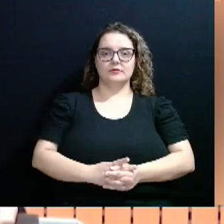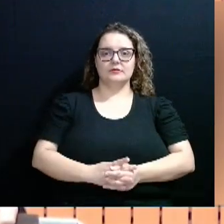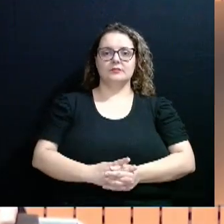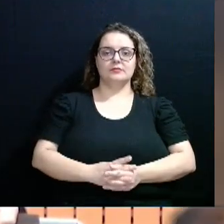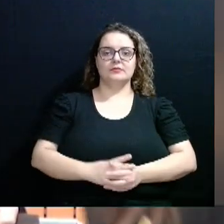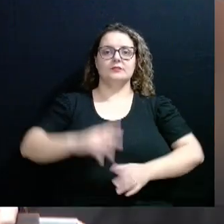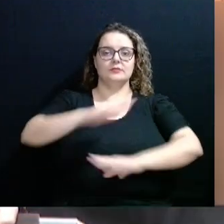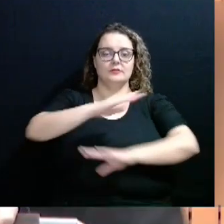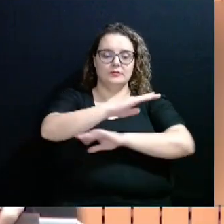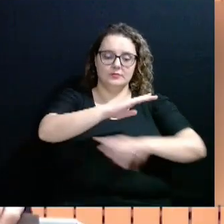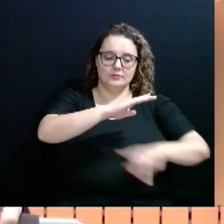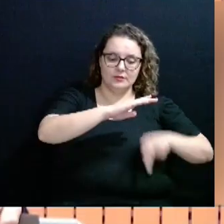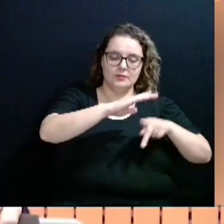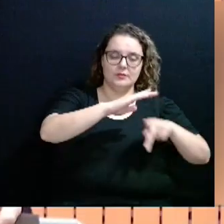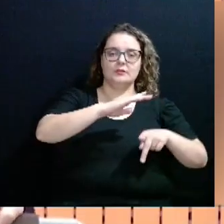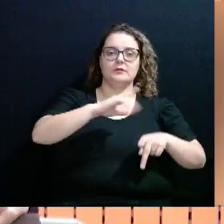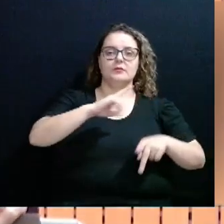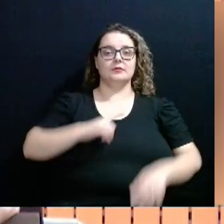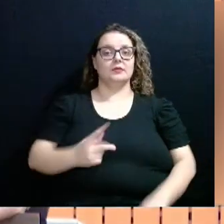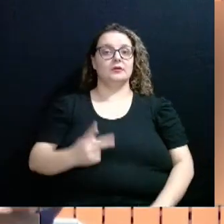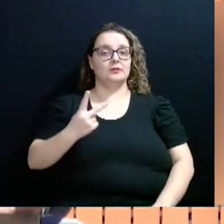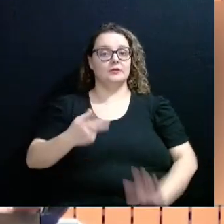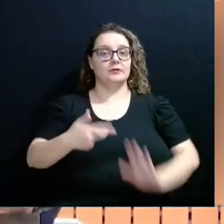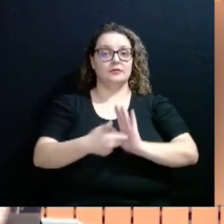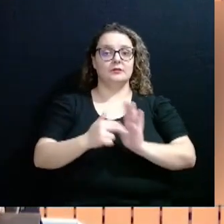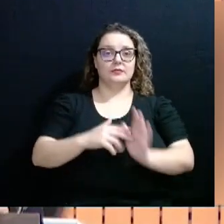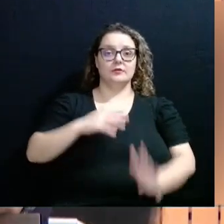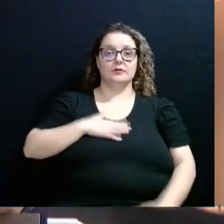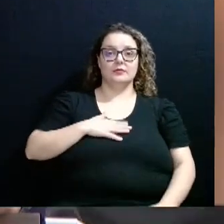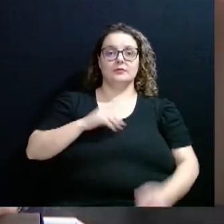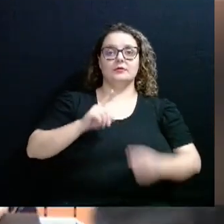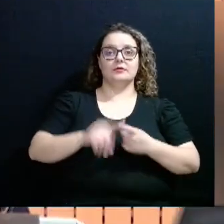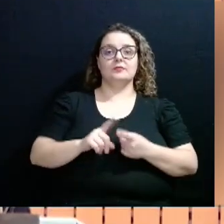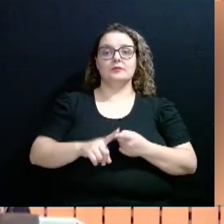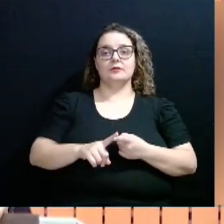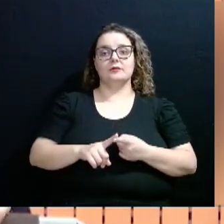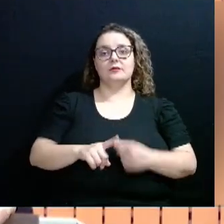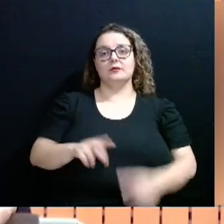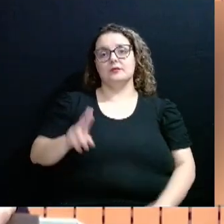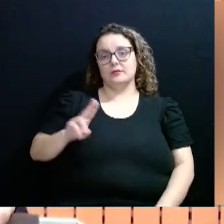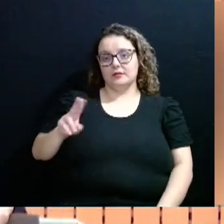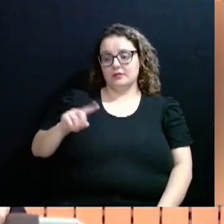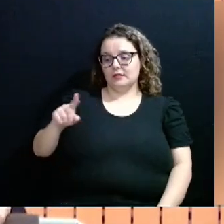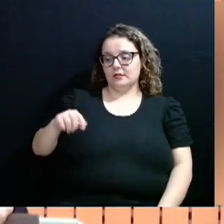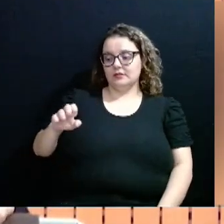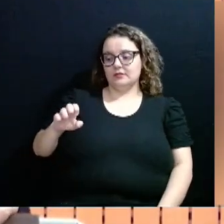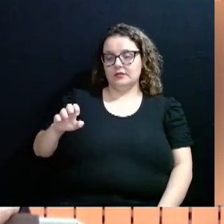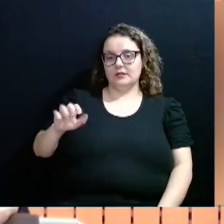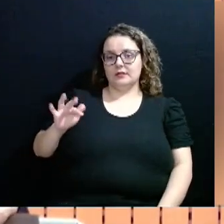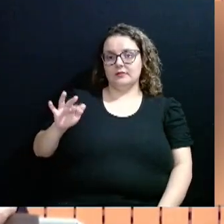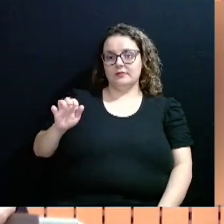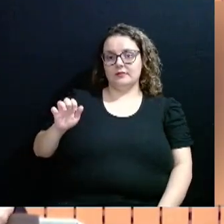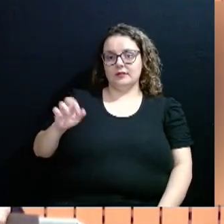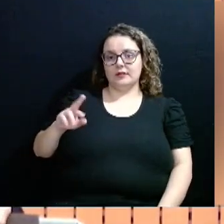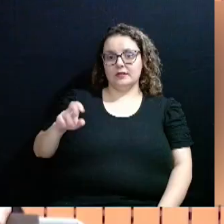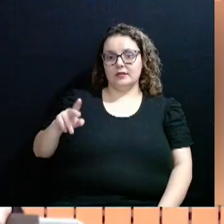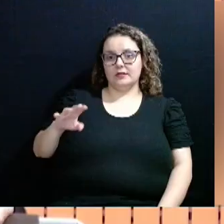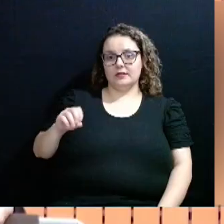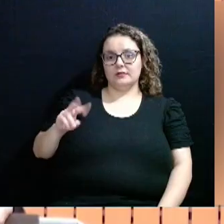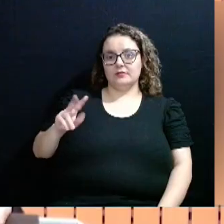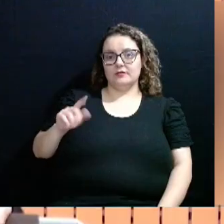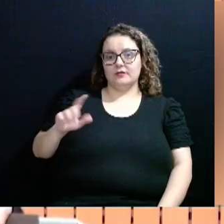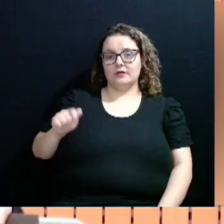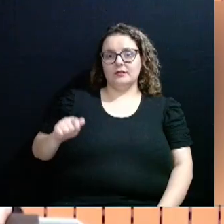tem duplo significado para mim. O primeiro delas, porque carrega o nome de Zeferino Vaz. Zeferino Vaz foi o fundador da